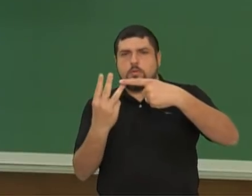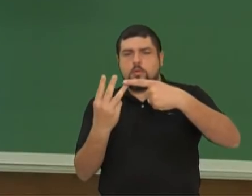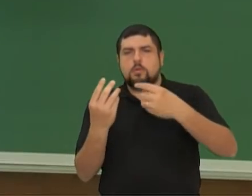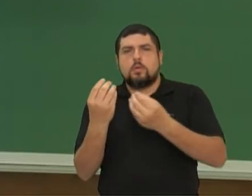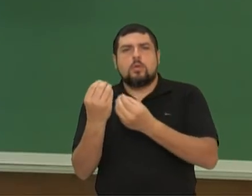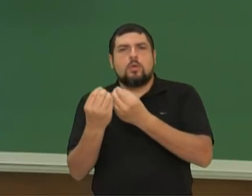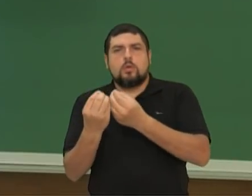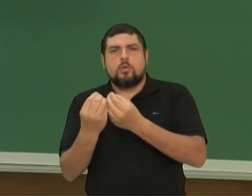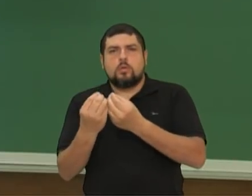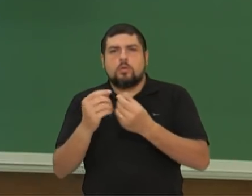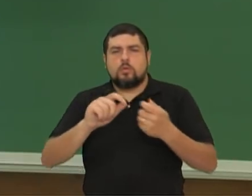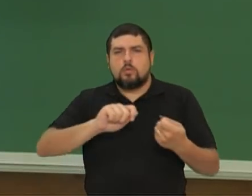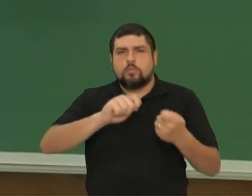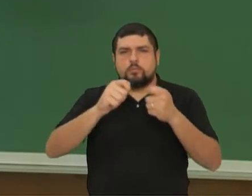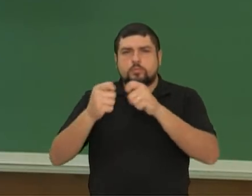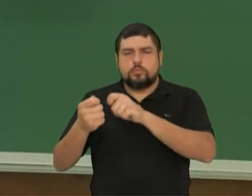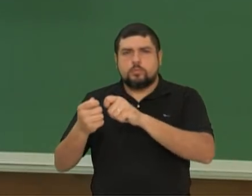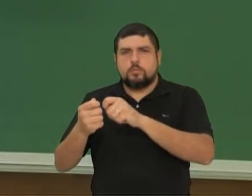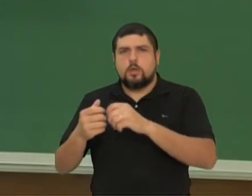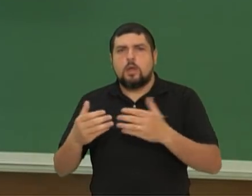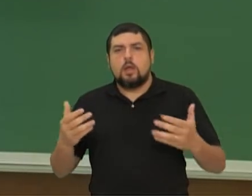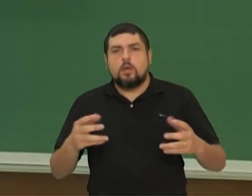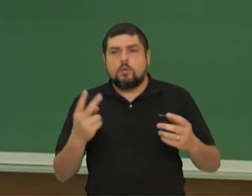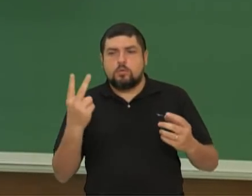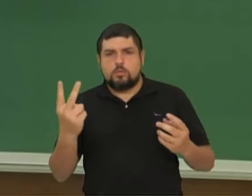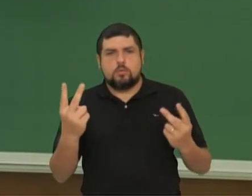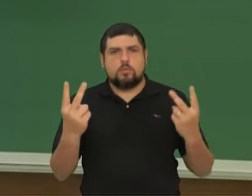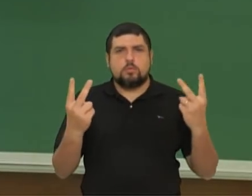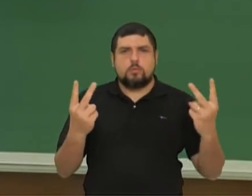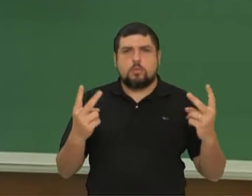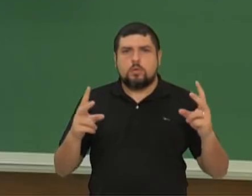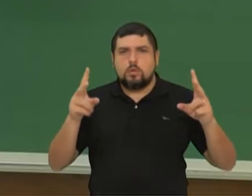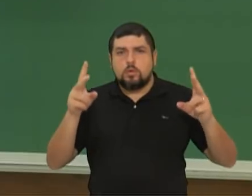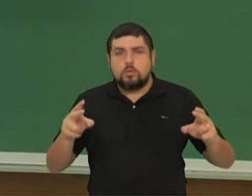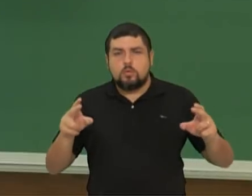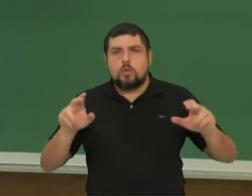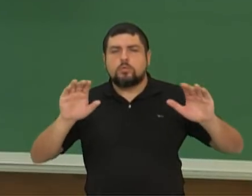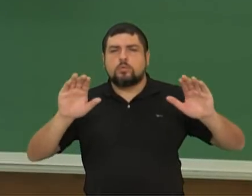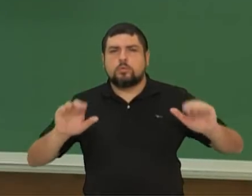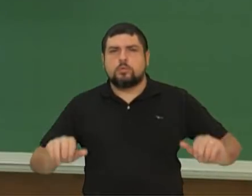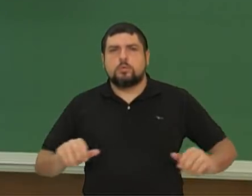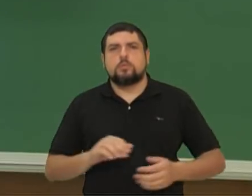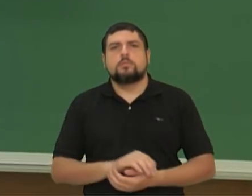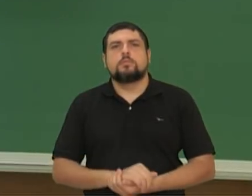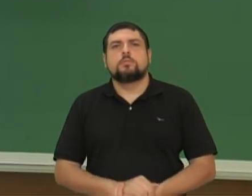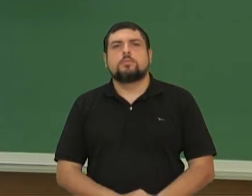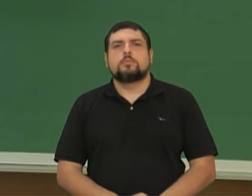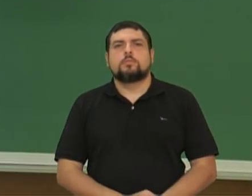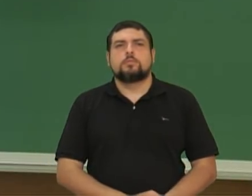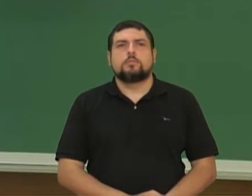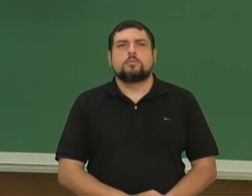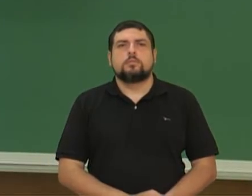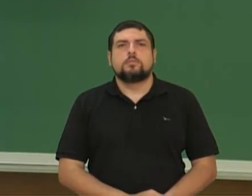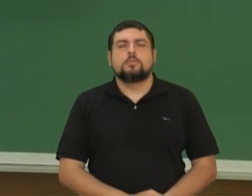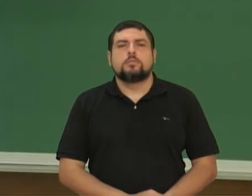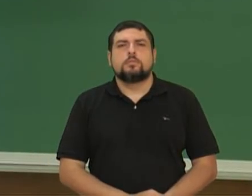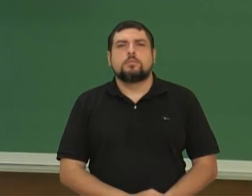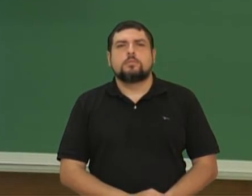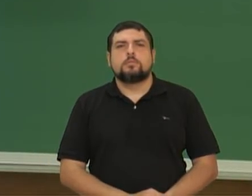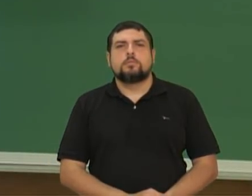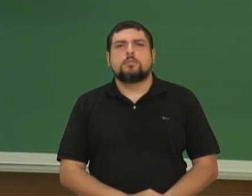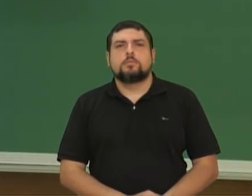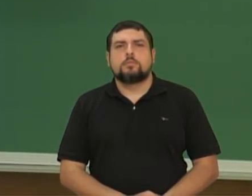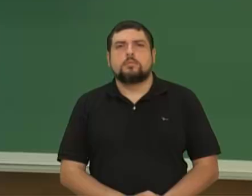base. Eu esqueço as bases e trabalho com o expoente. Menos 3 igual a 3x menos 1. E aí